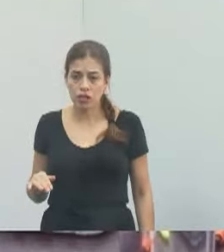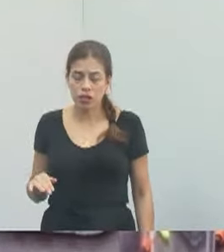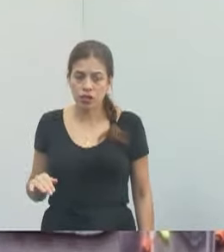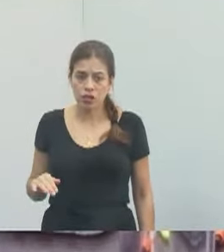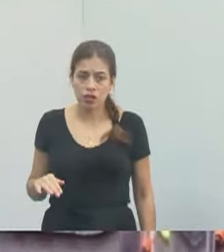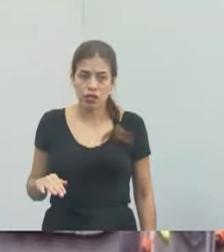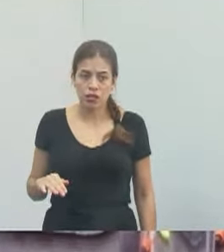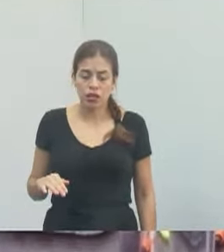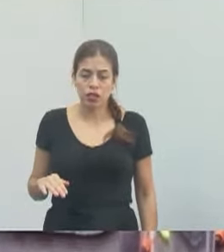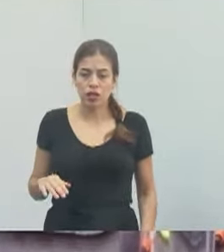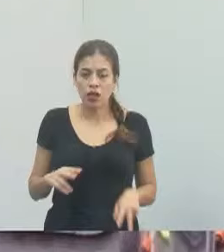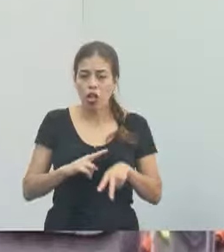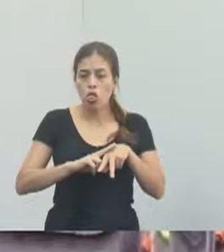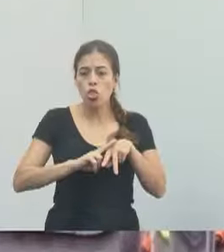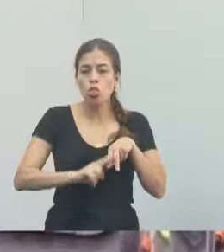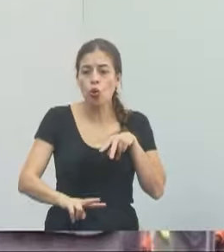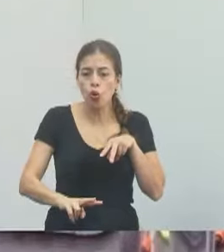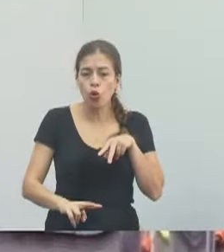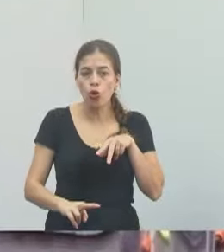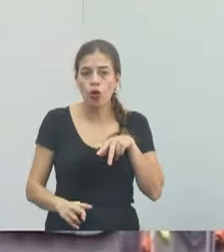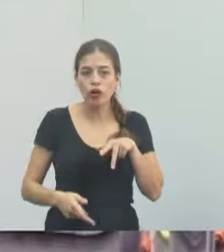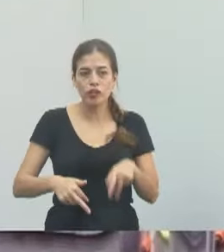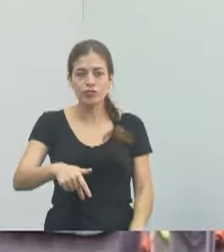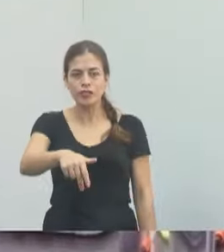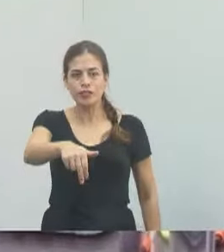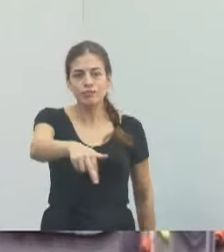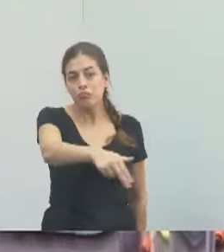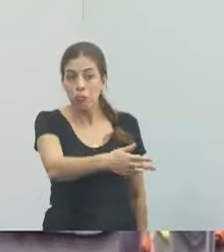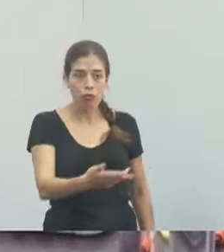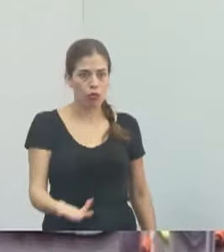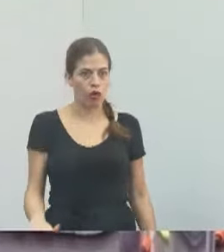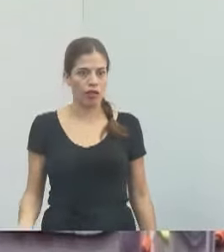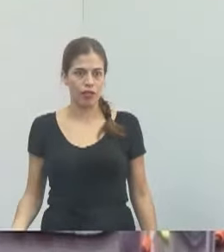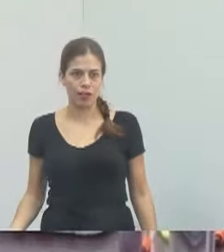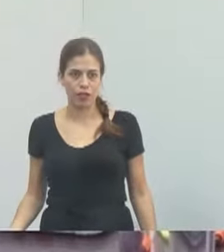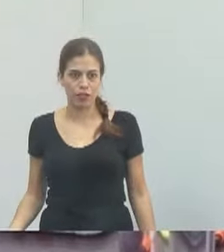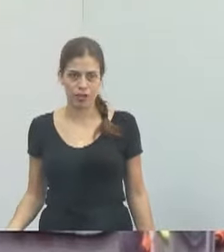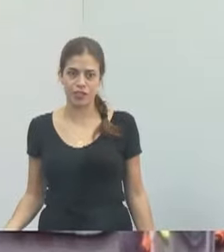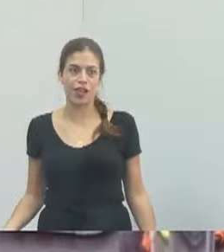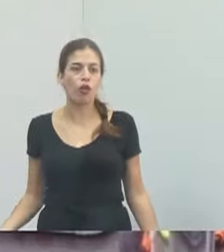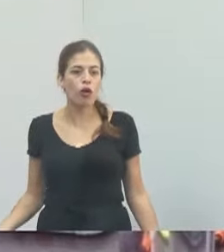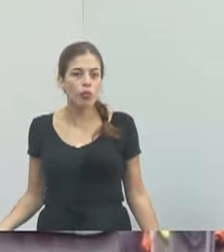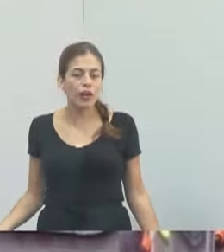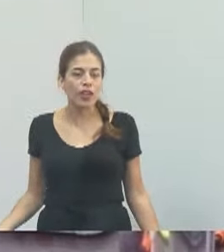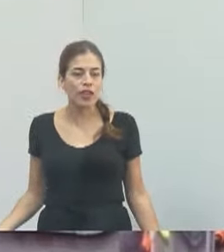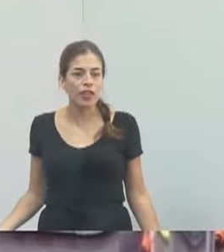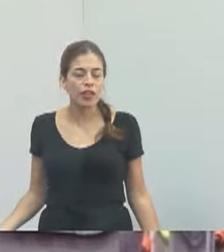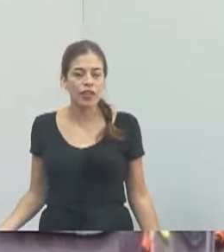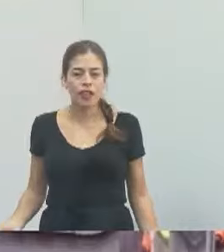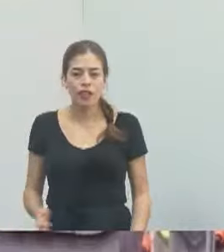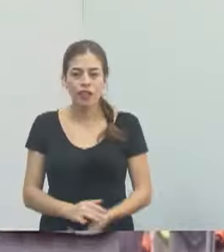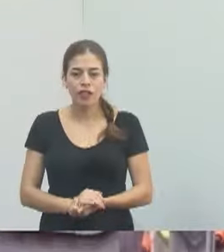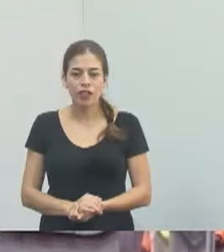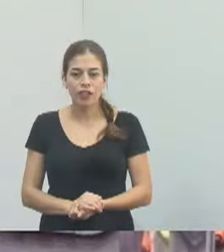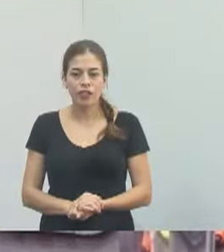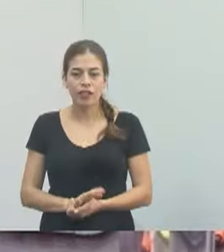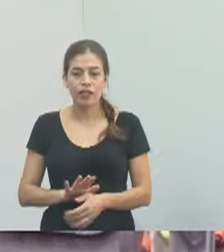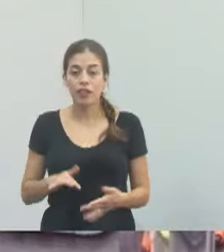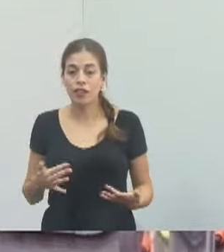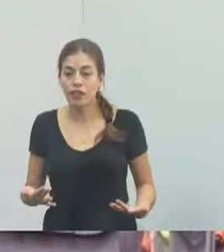em 1960 lá em Minas Gerais que tinha para ir numa missa tinha que usar a camisa de outra